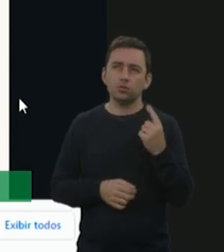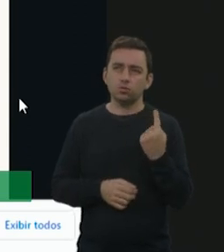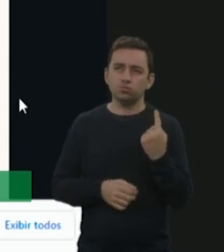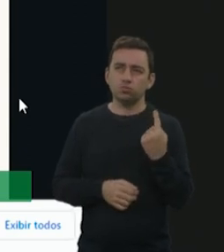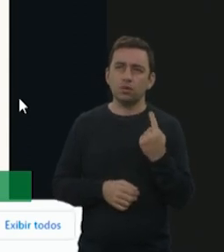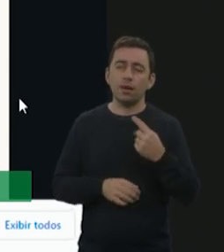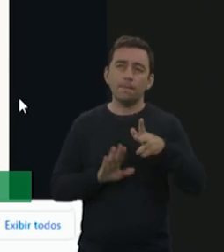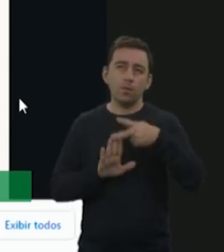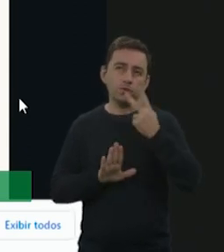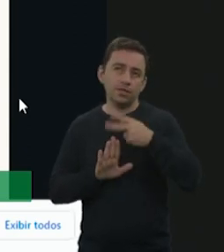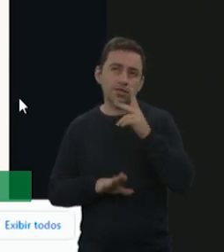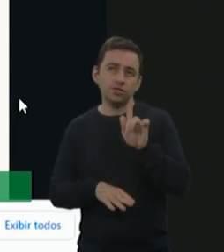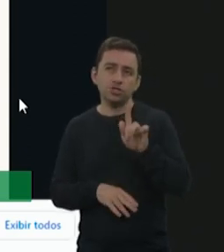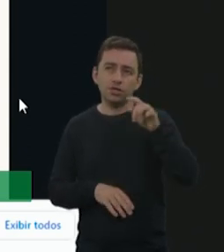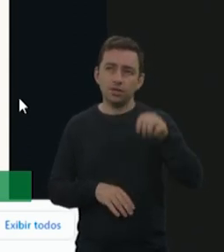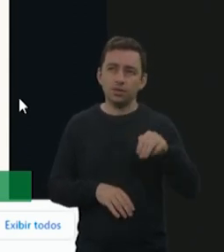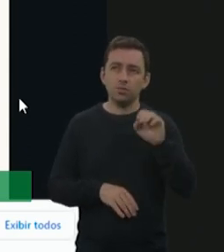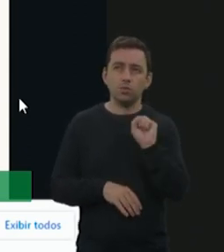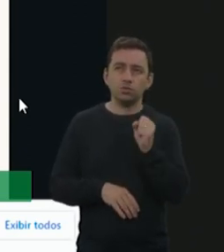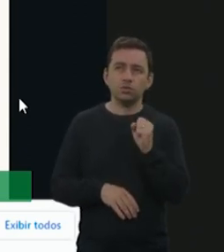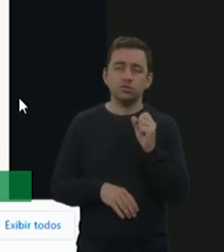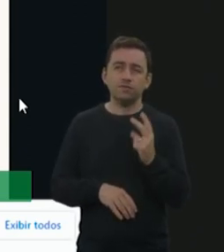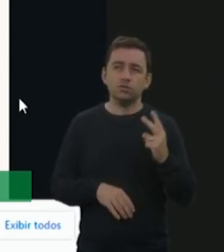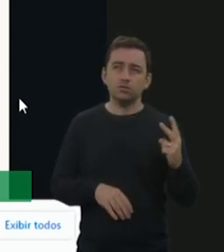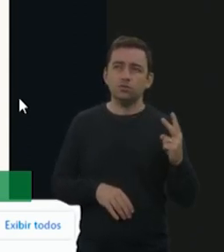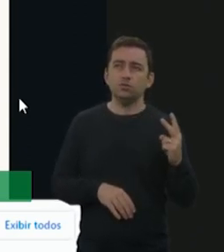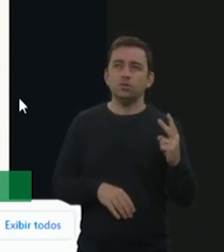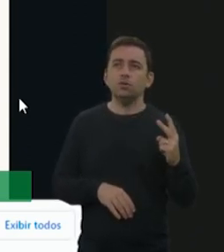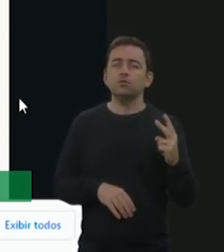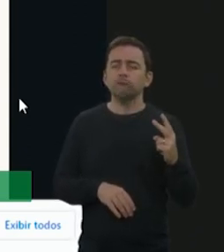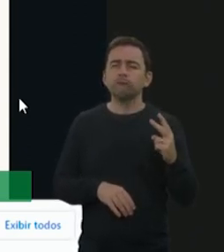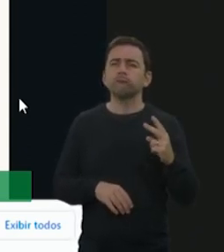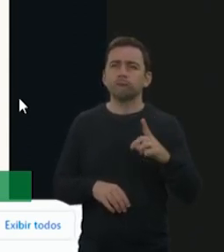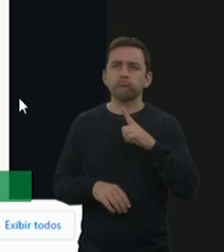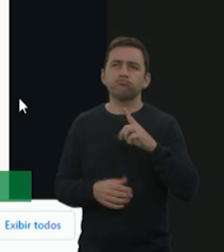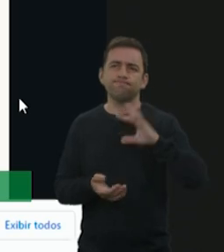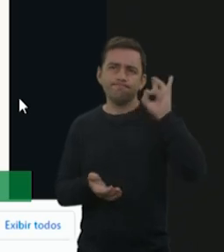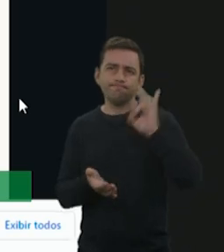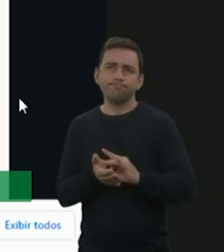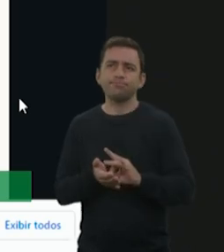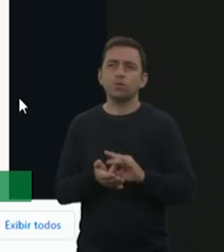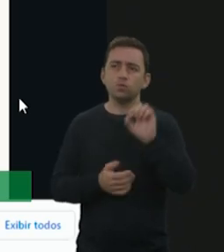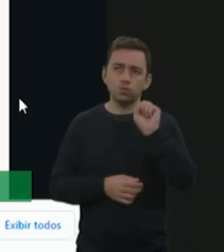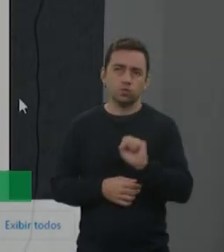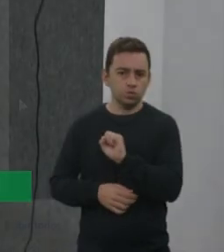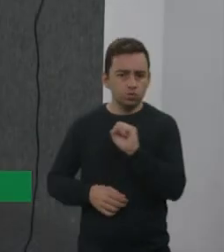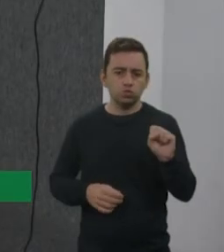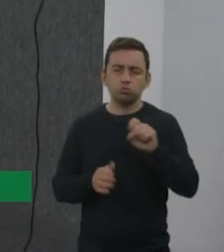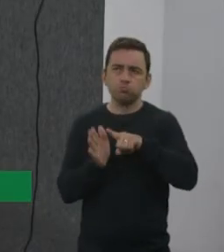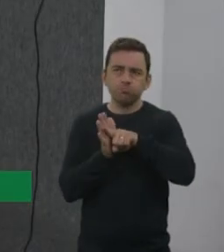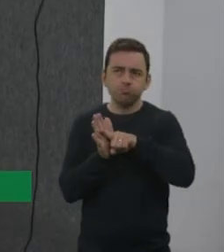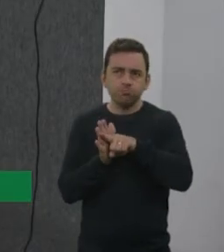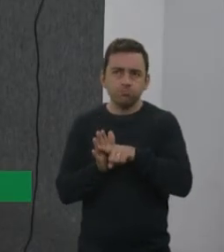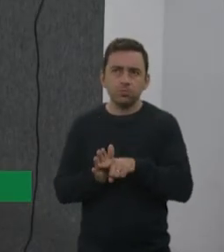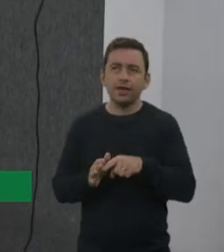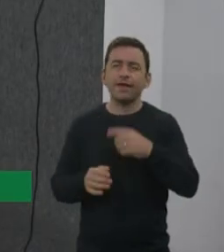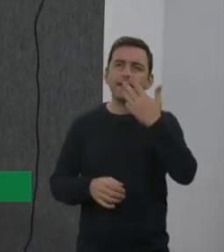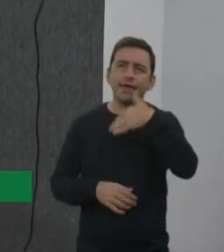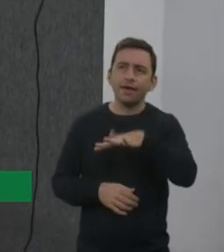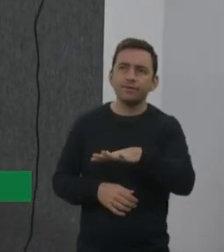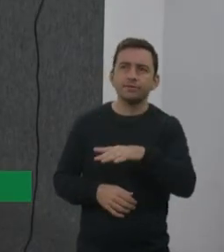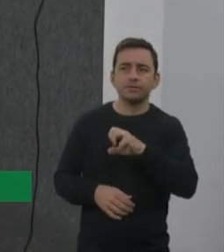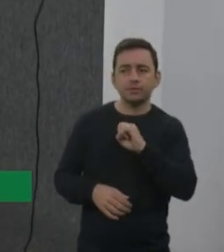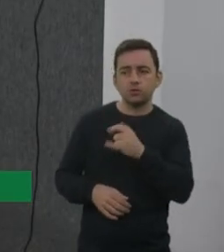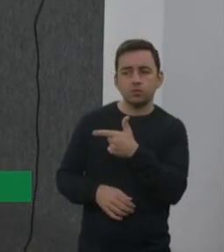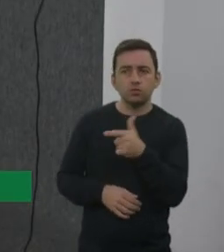portaria GM de 822, que fala que implanta mesmo, dentro do SUS, esse rastreamento, né, que seria, são crianças sem diagnóstico,